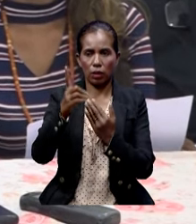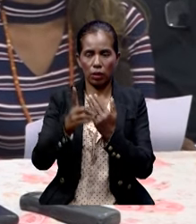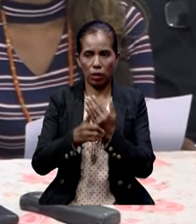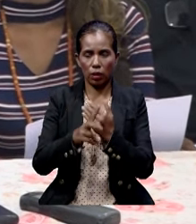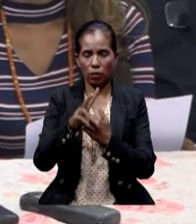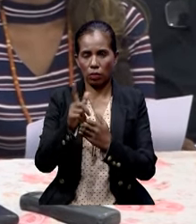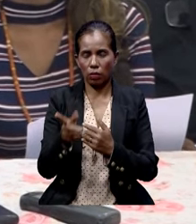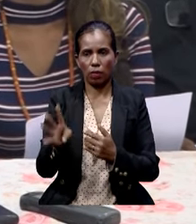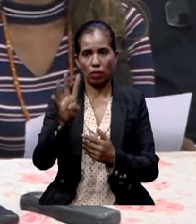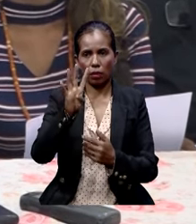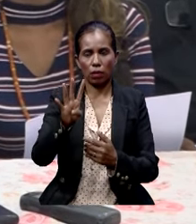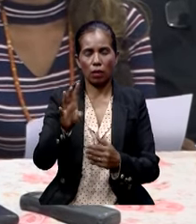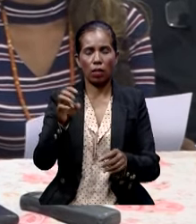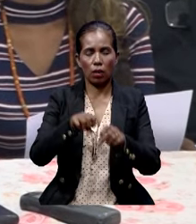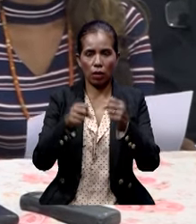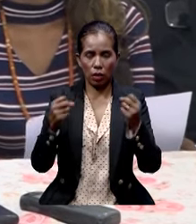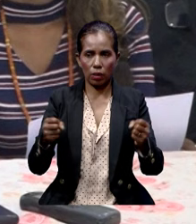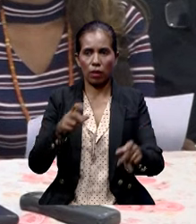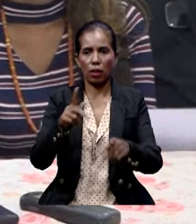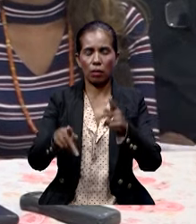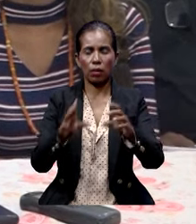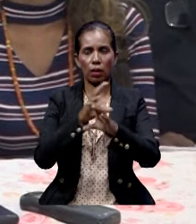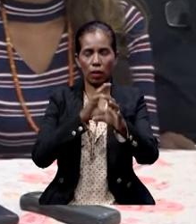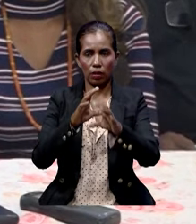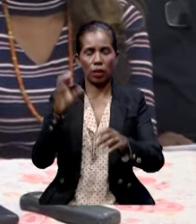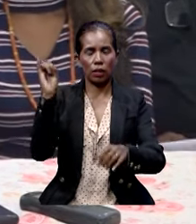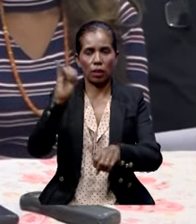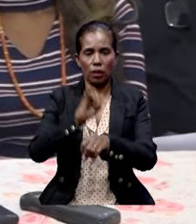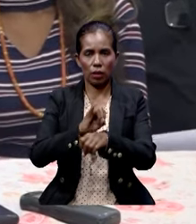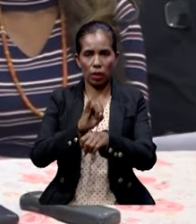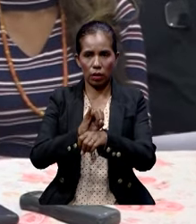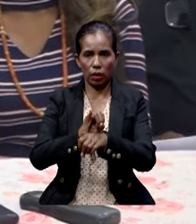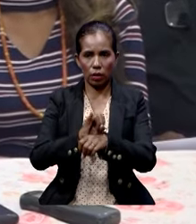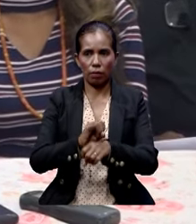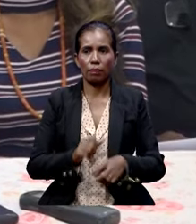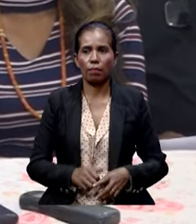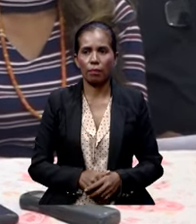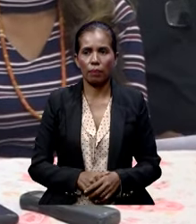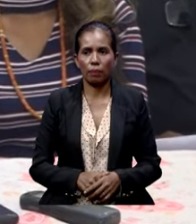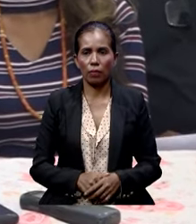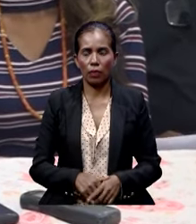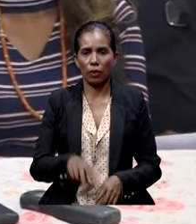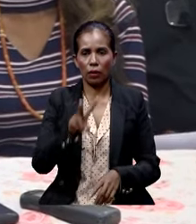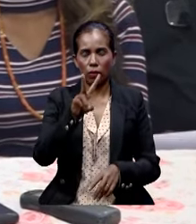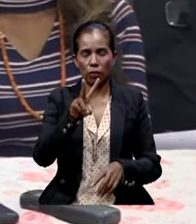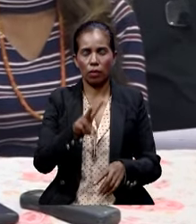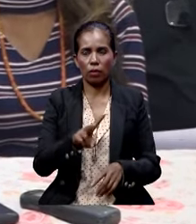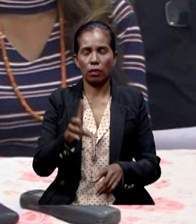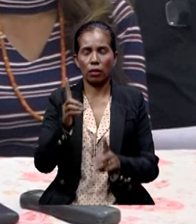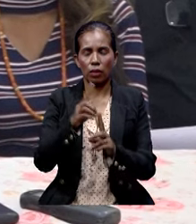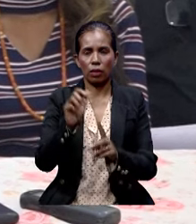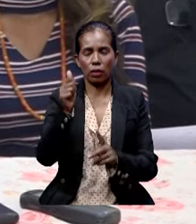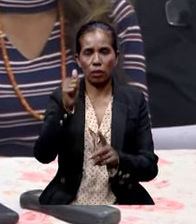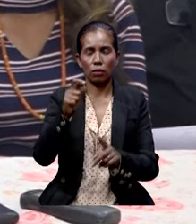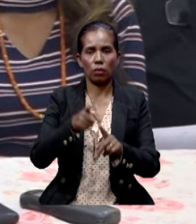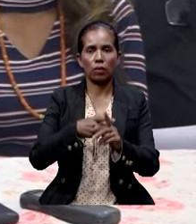ronu resinghat harahum tan sidadaung ida ni kareta ia igreja imuting ni oing rua ia lorong sanulu